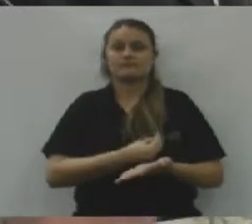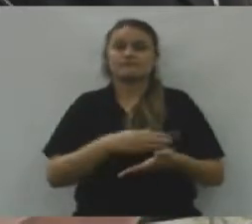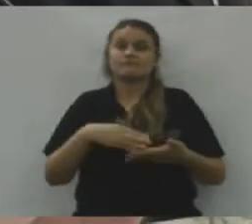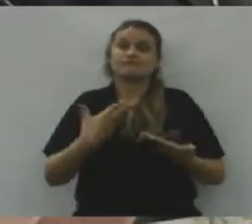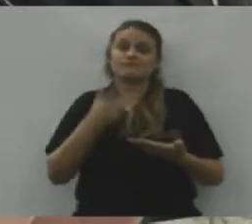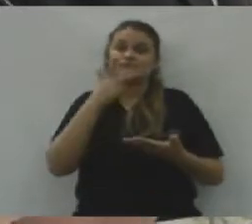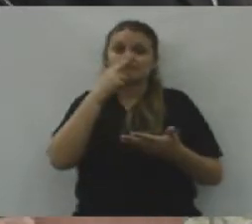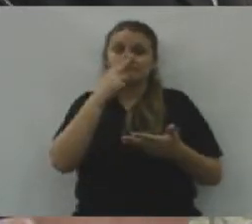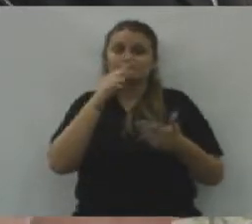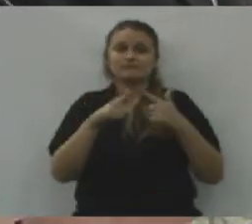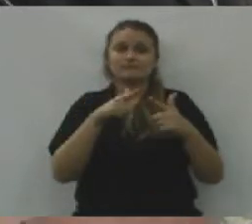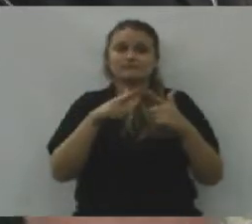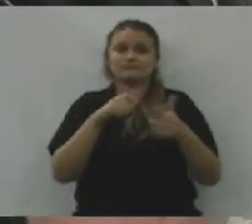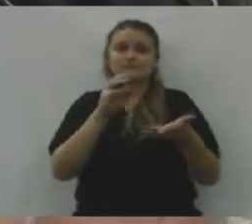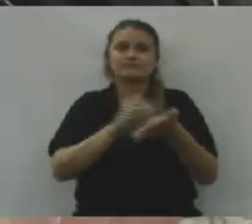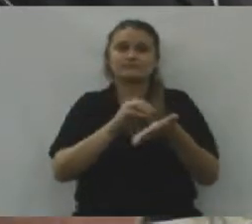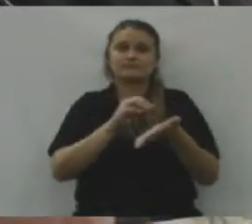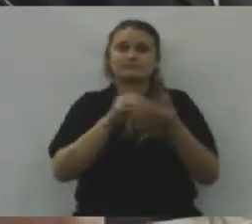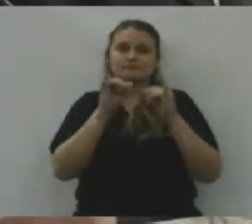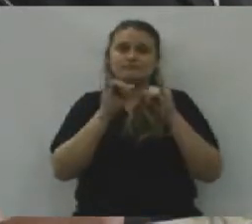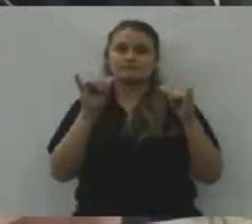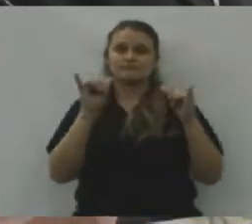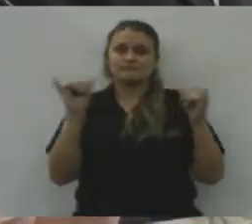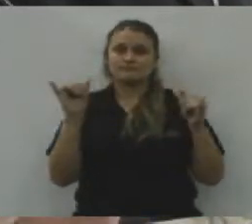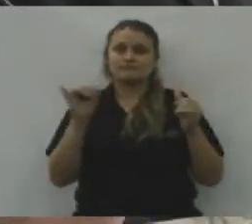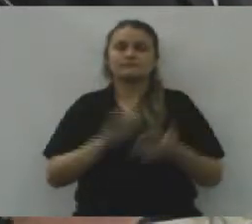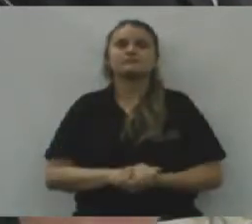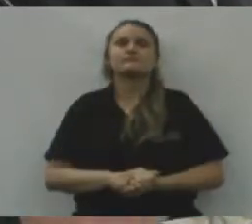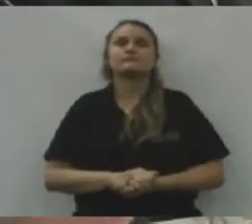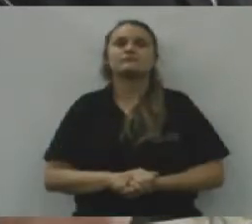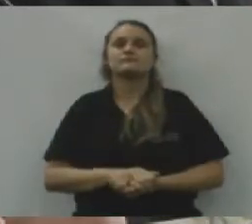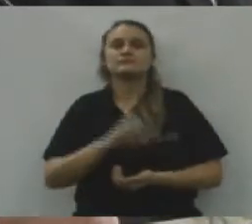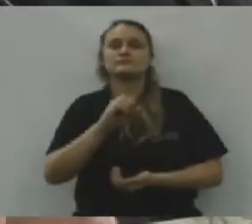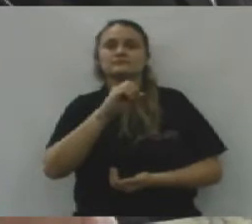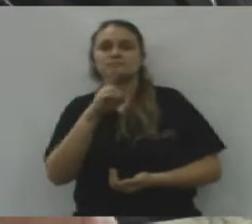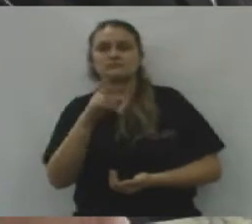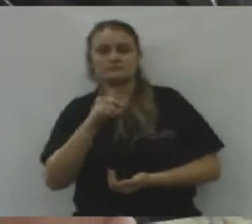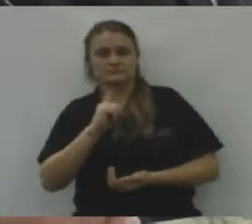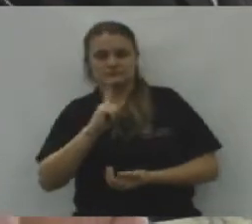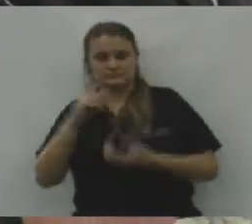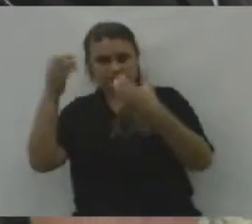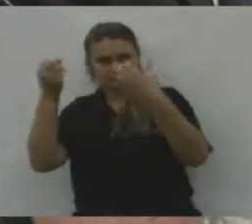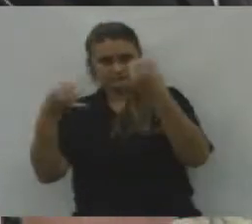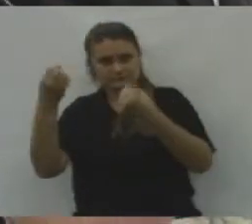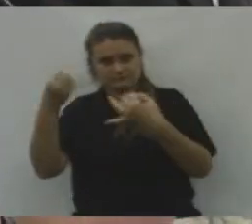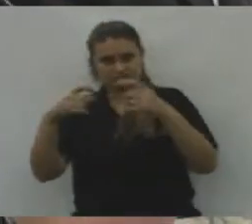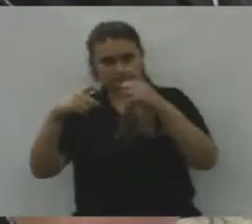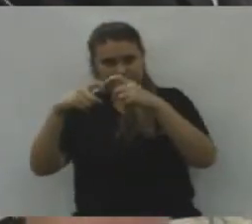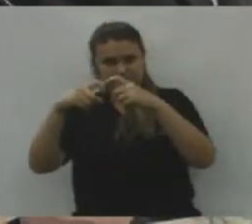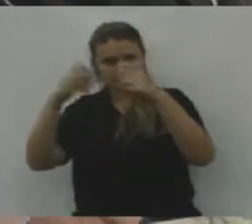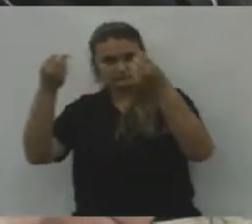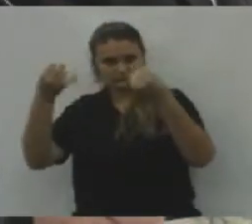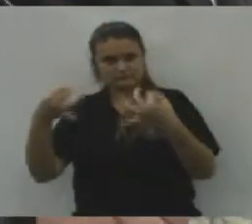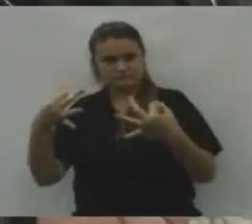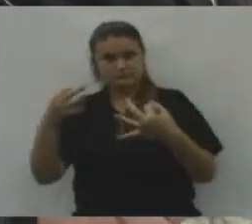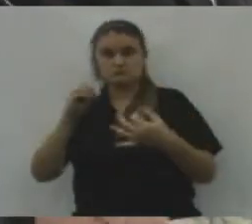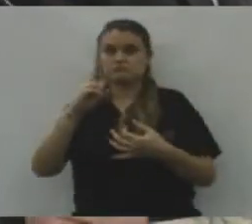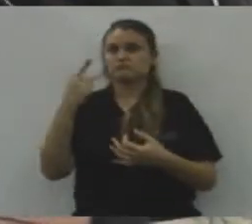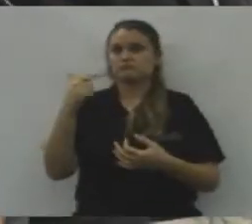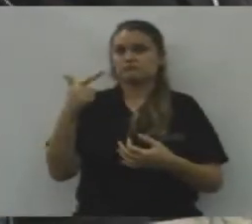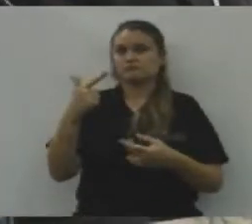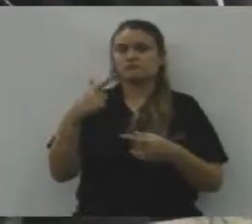tem alguma lacuna que está acontecendo aí. Que ela ou recebe a instrução ou não recebe, como isso